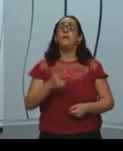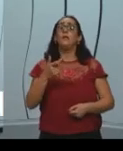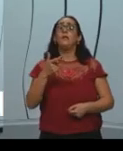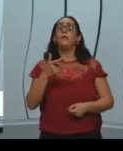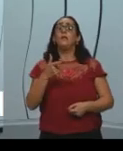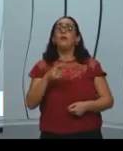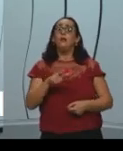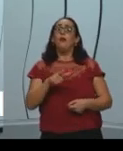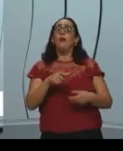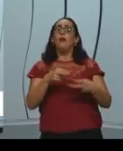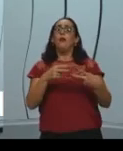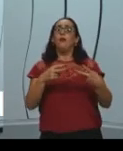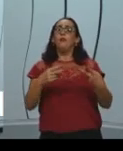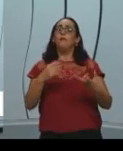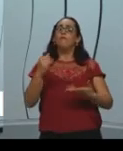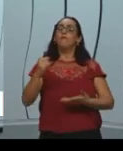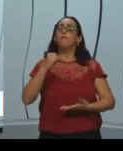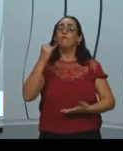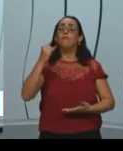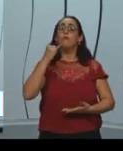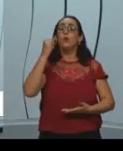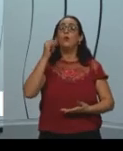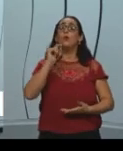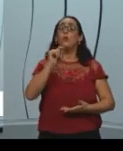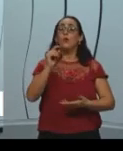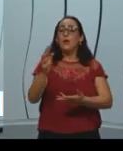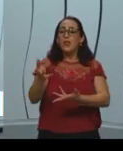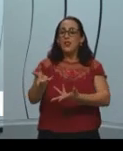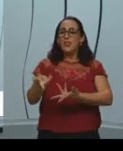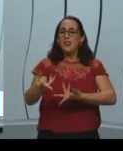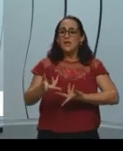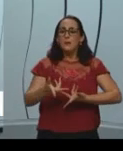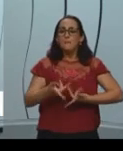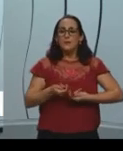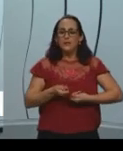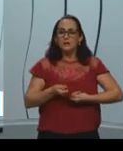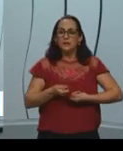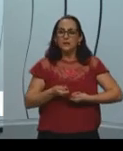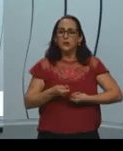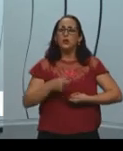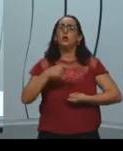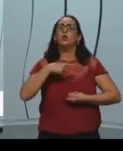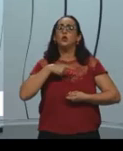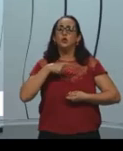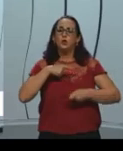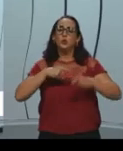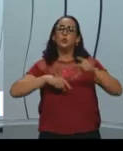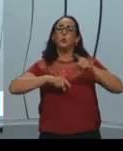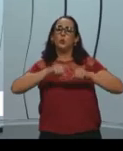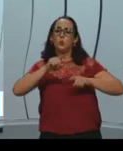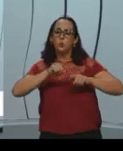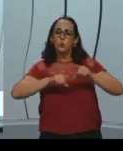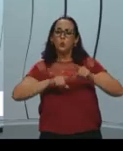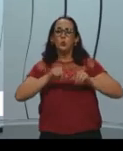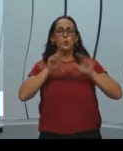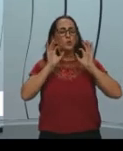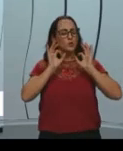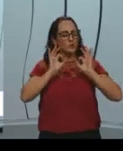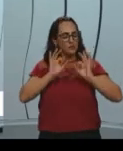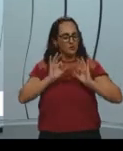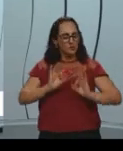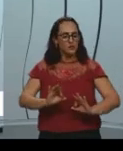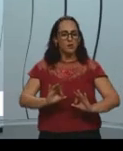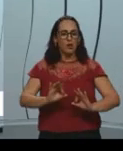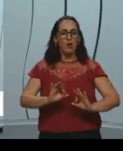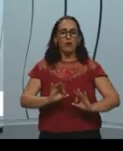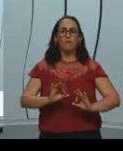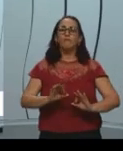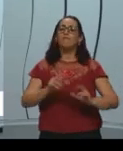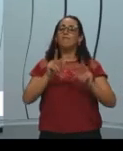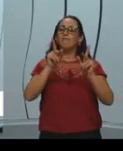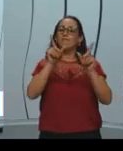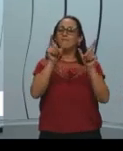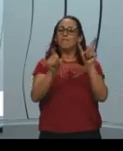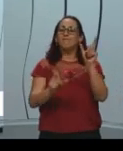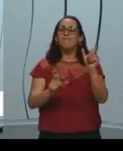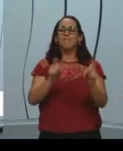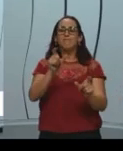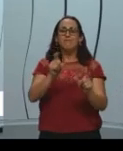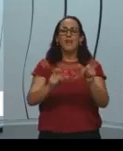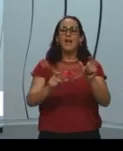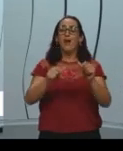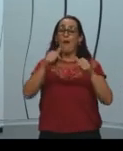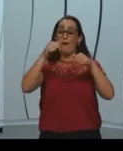importante é a demanda, né? Era um produto que ele tinha certamente, né, mercado aí,